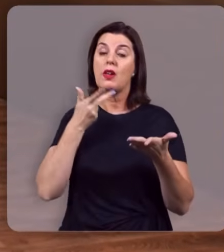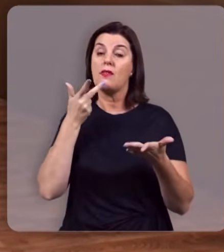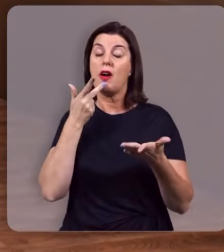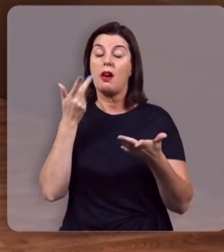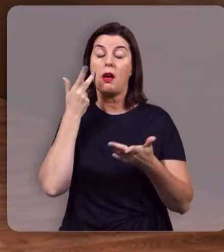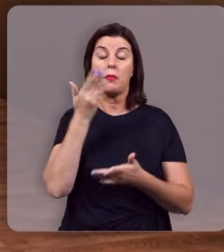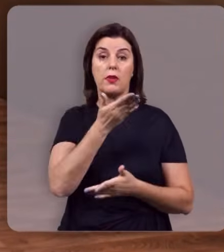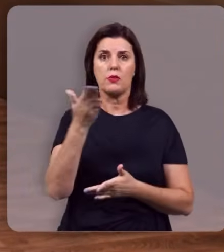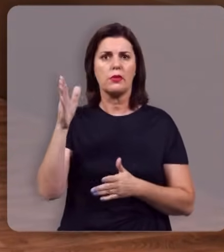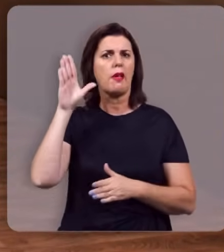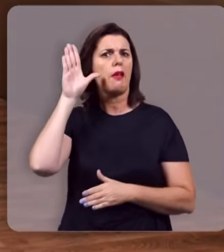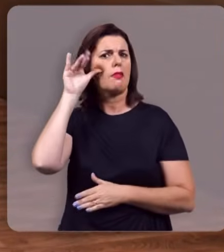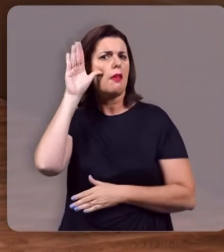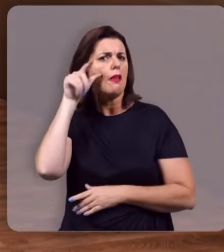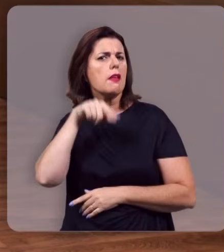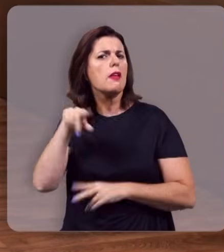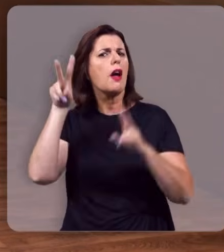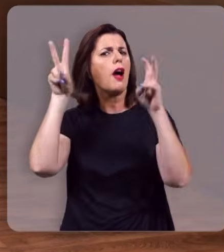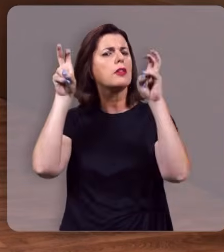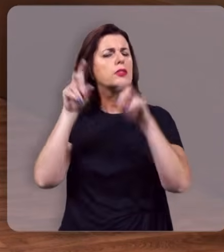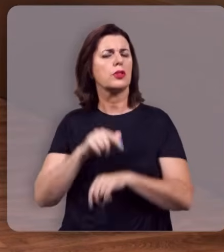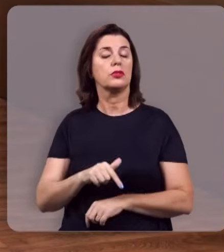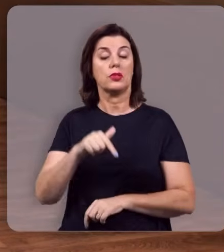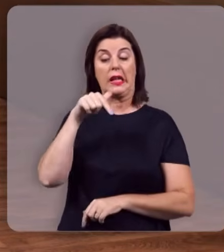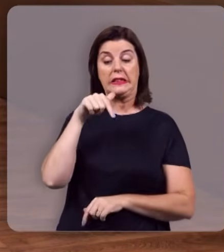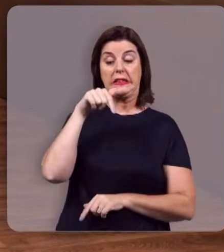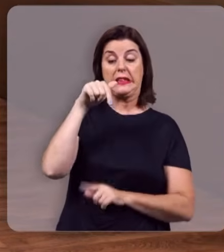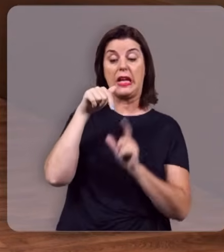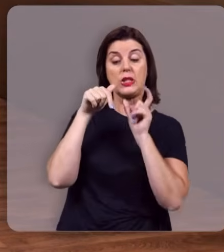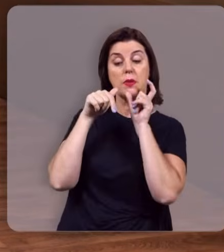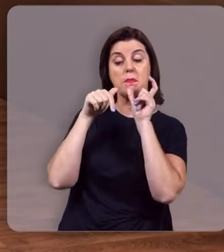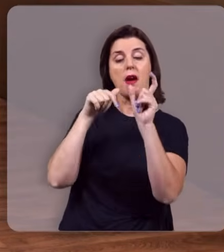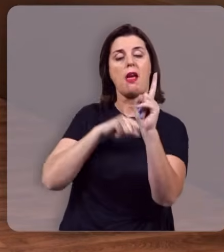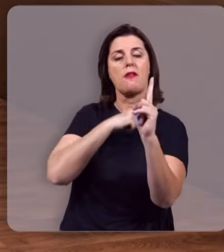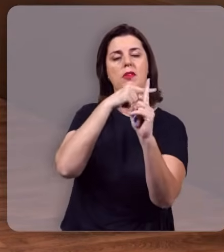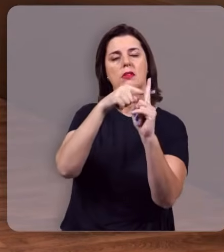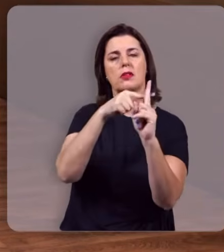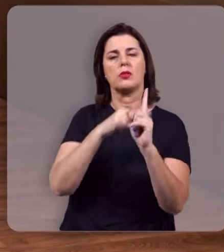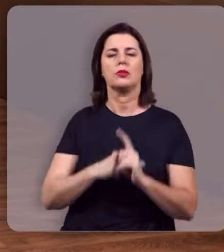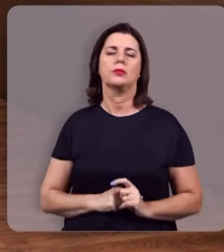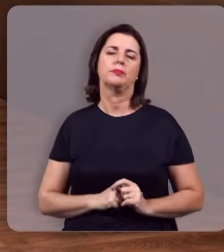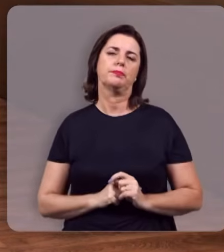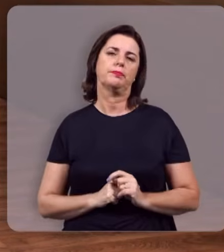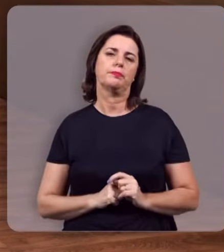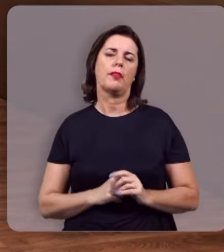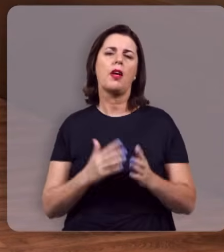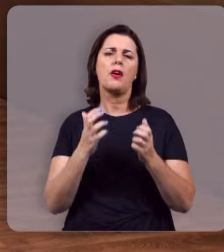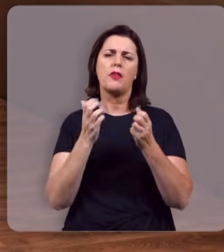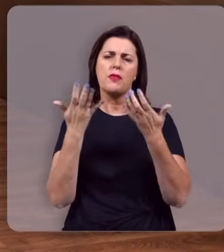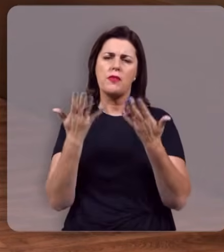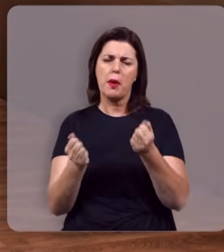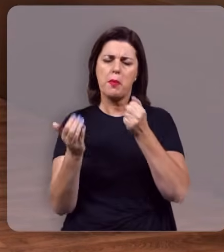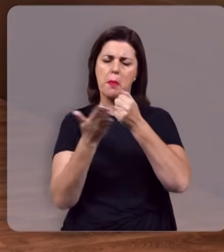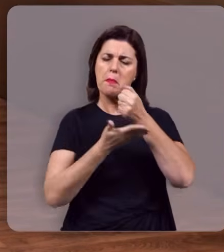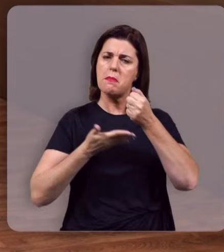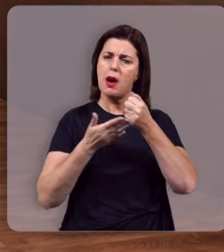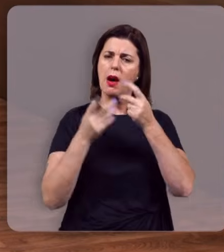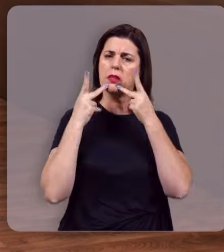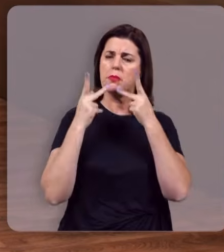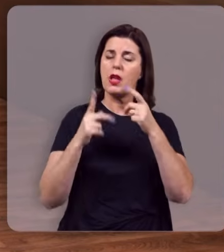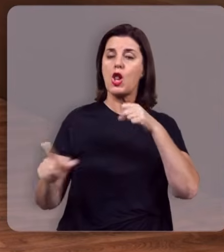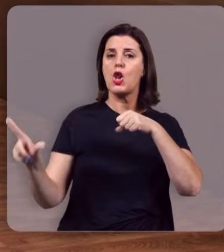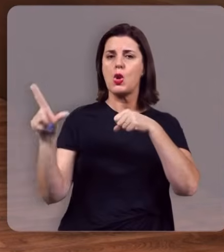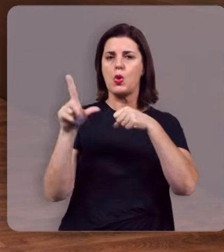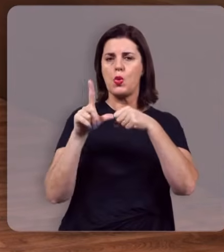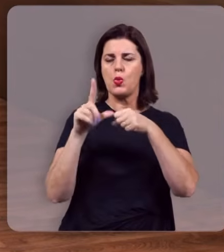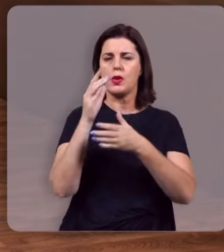de um assunto interessantíssimo, as 7 palavras da cruz. E vamos basear esta mensagem